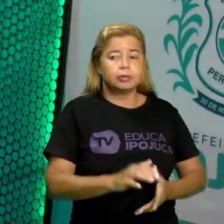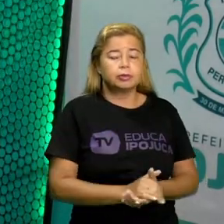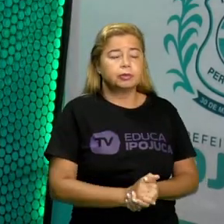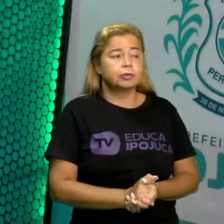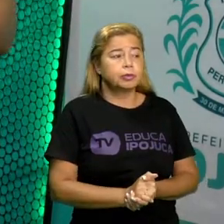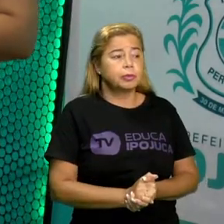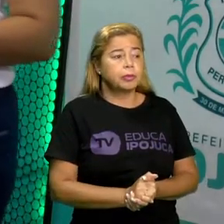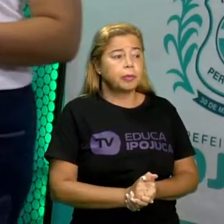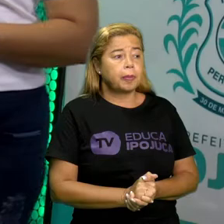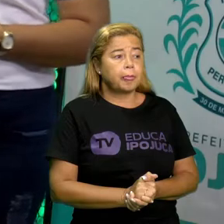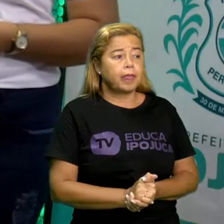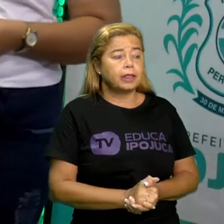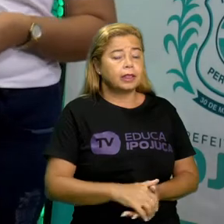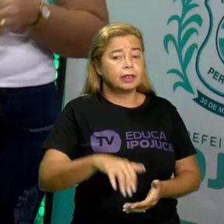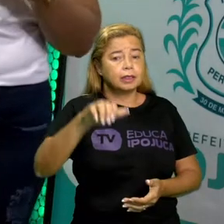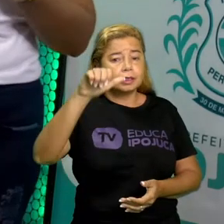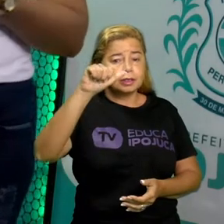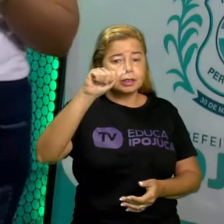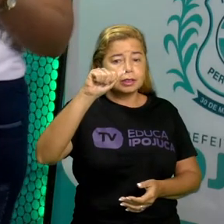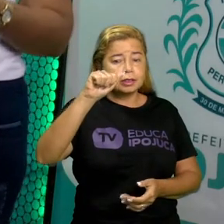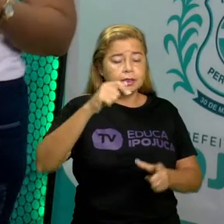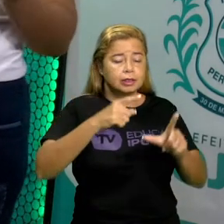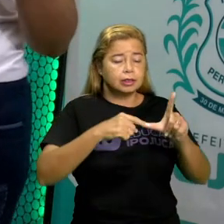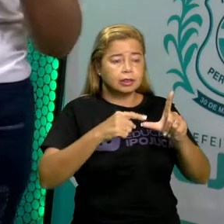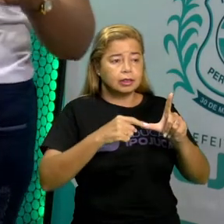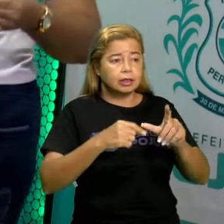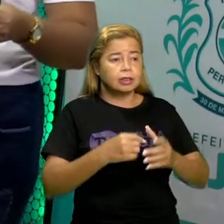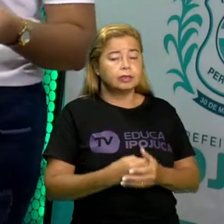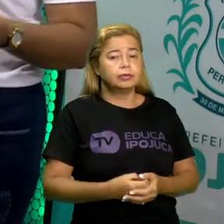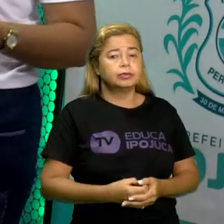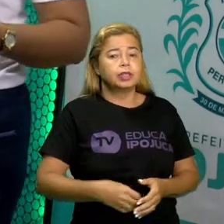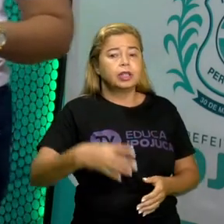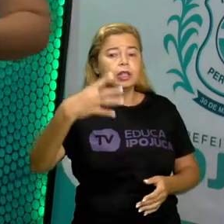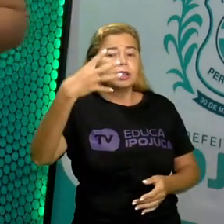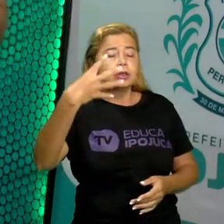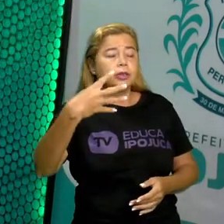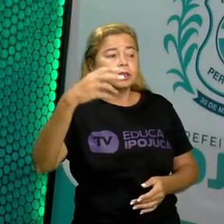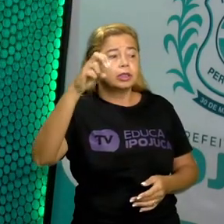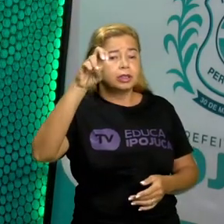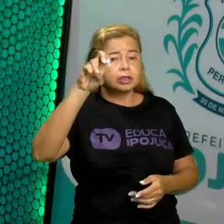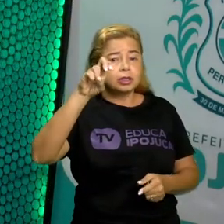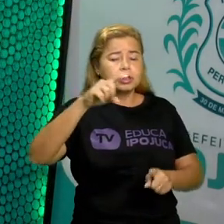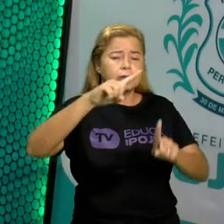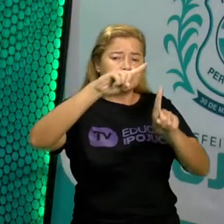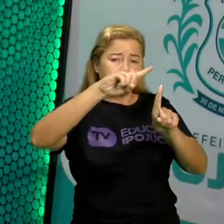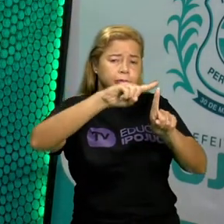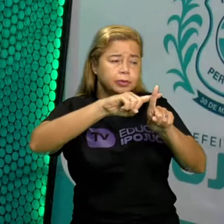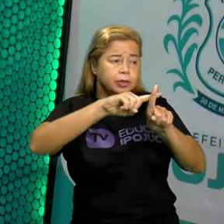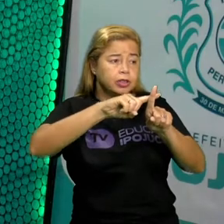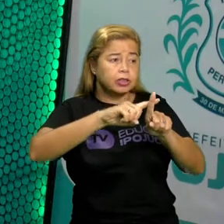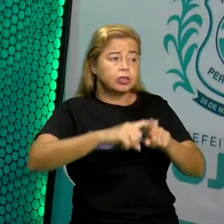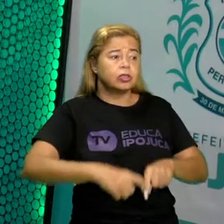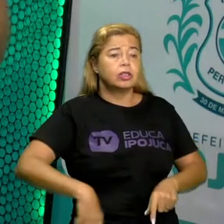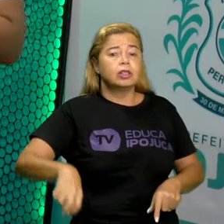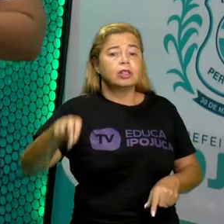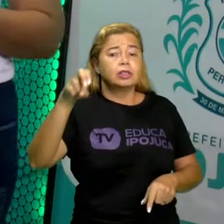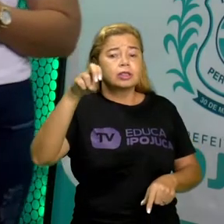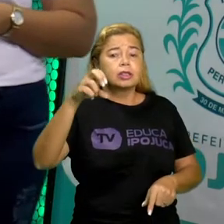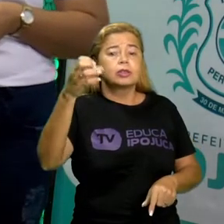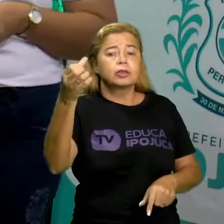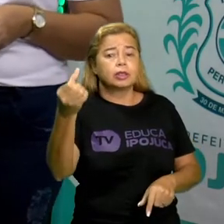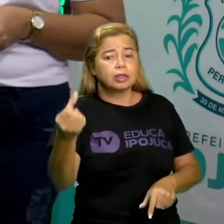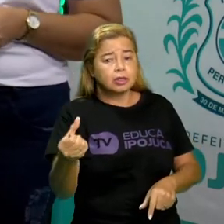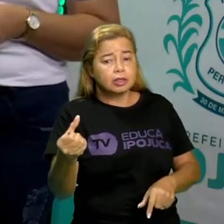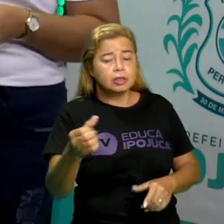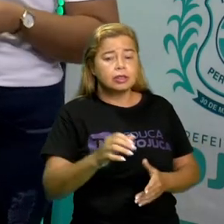Na letra A, a gente tem assim, 45 mais 56. Tia vai deixar esse de atividade para